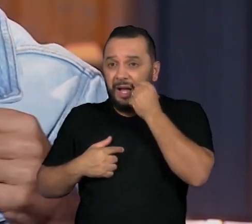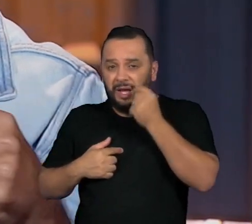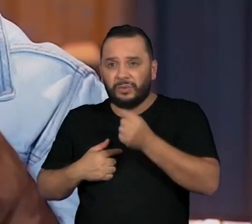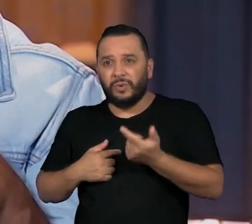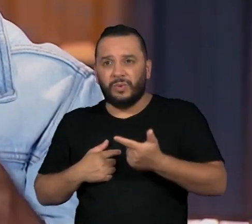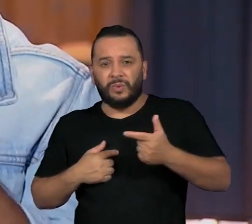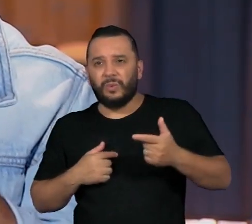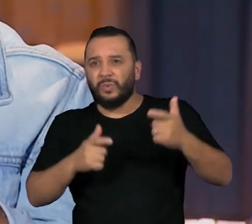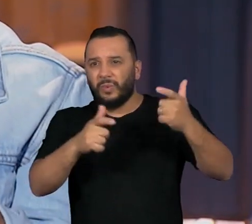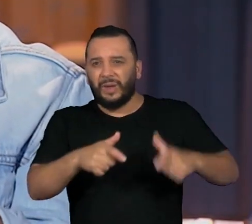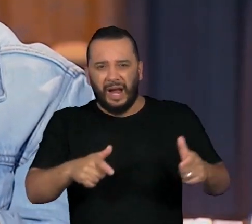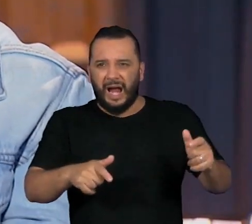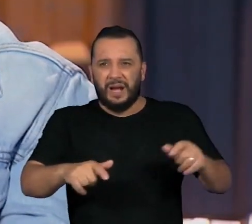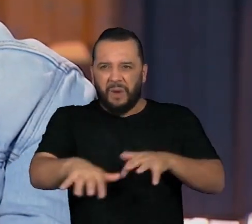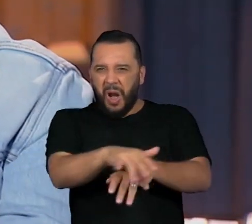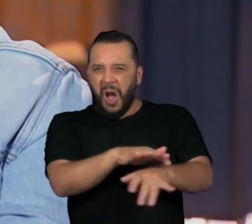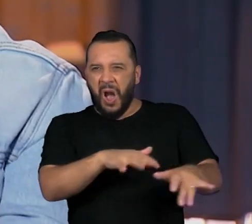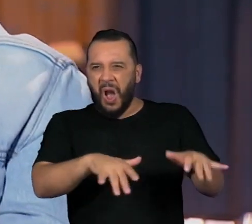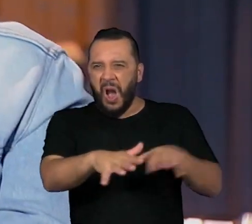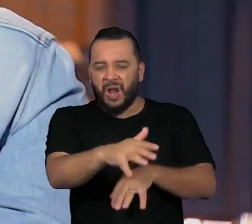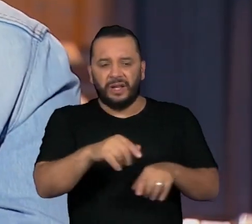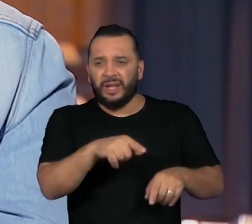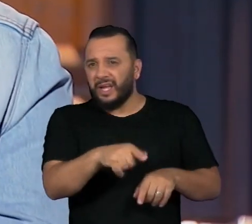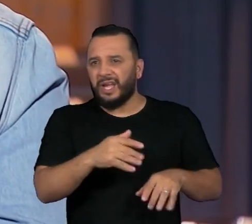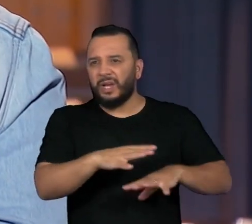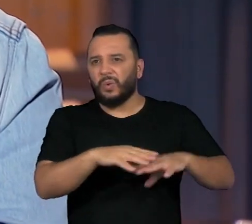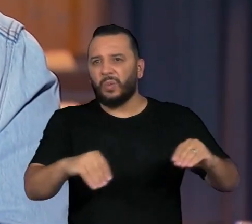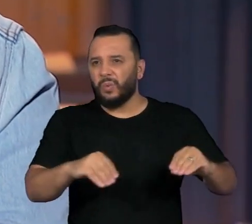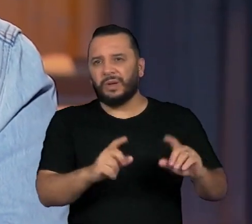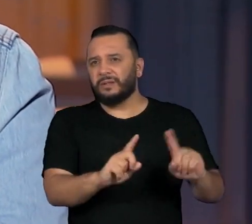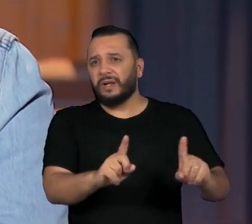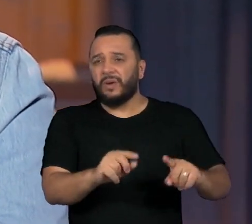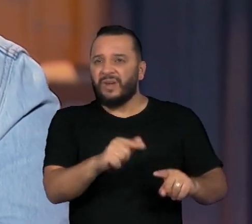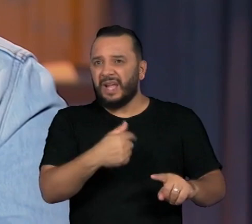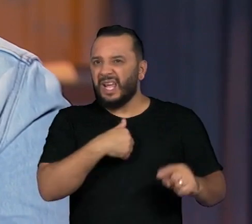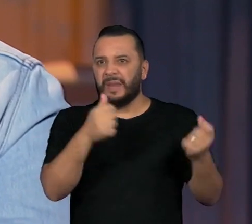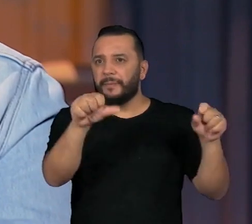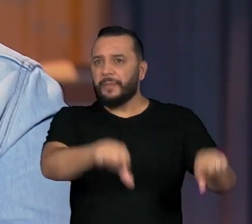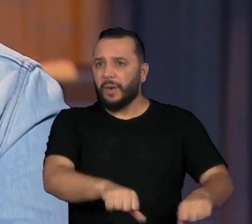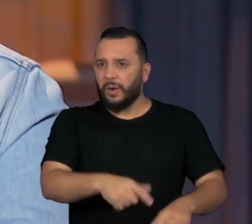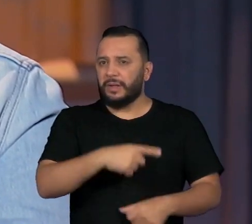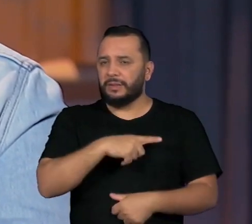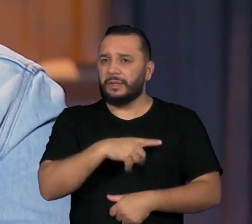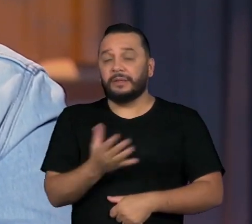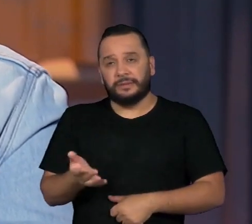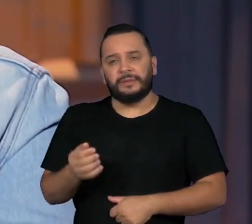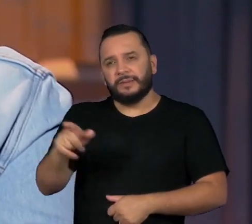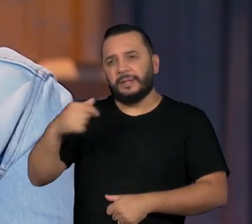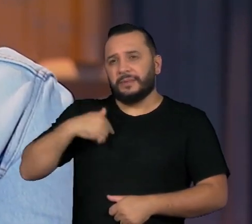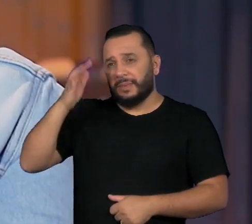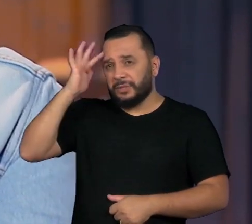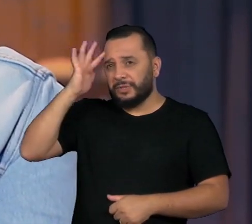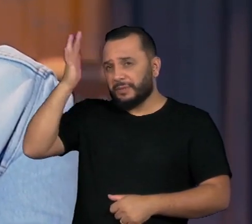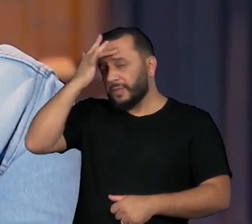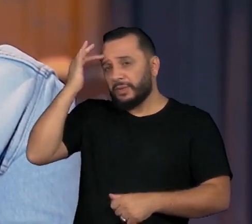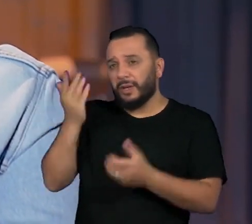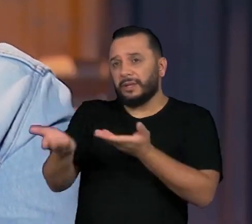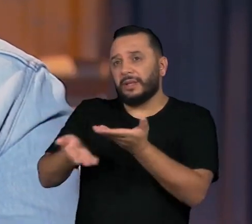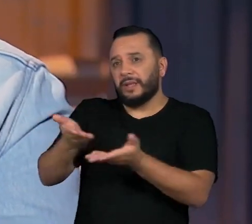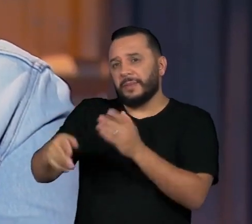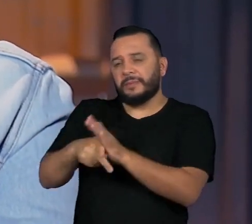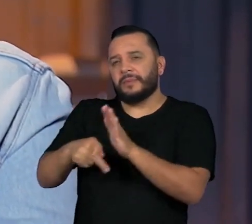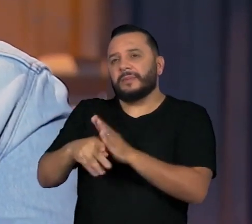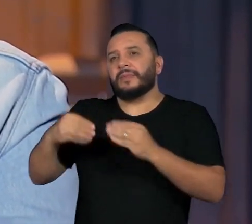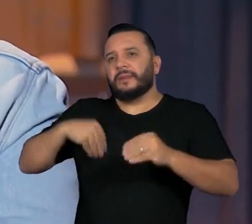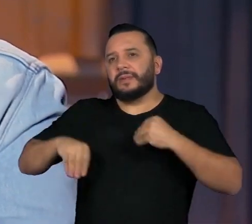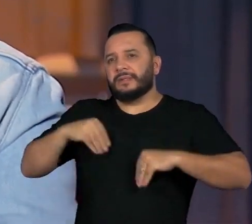a substância não tem efeito antidepressivo, ela tem efeito pró-depressivo. Então, imagine tantas e tantas pessoas que vêm se tratando para depressão e chega